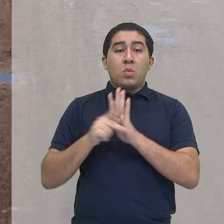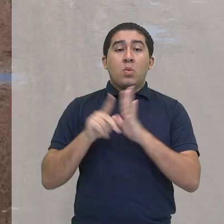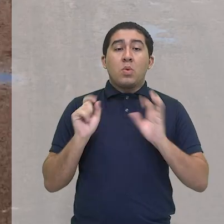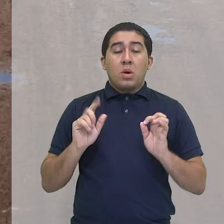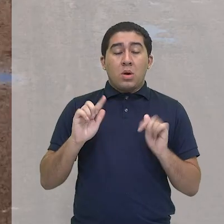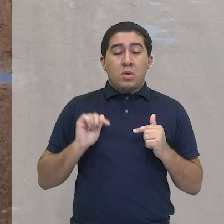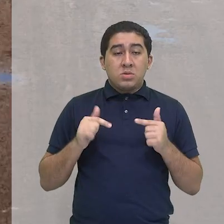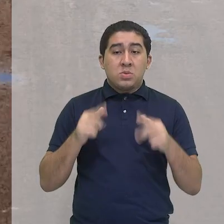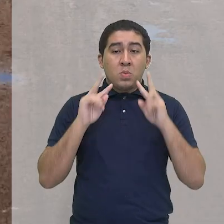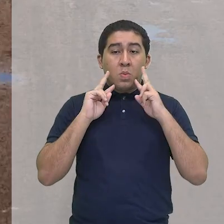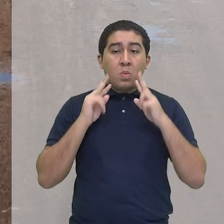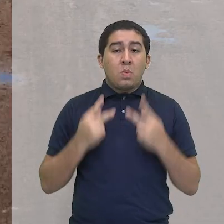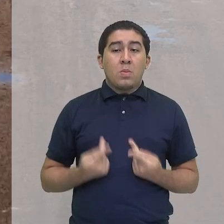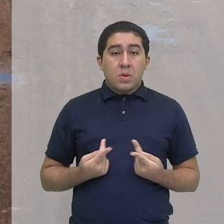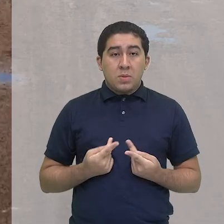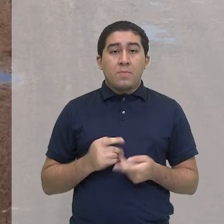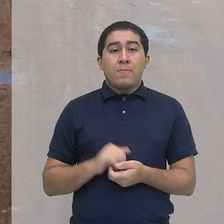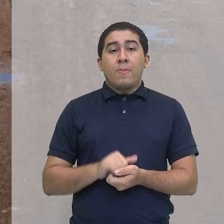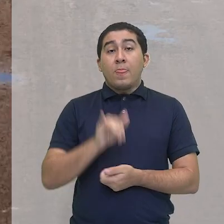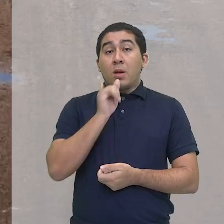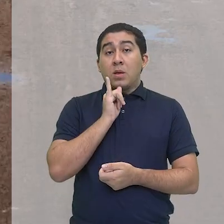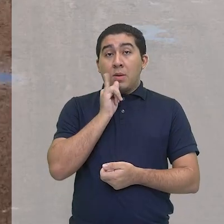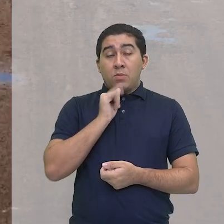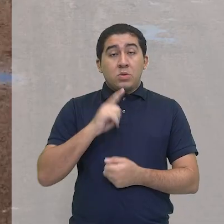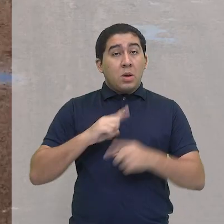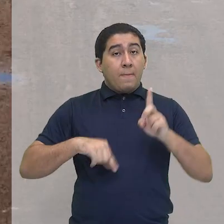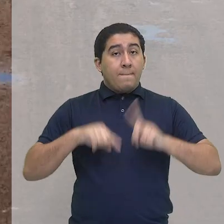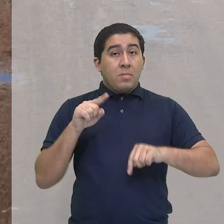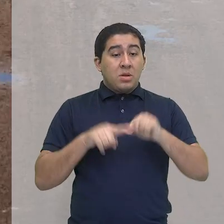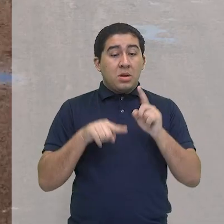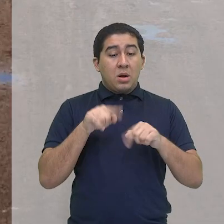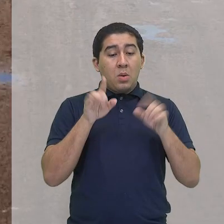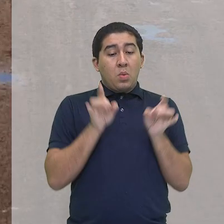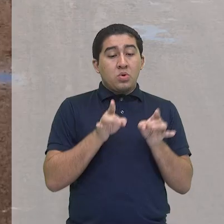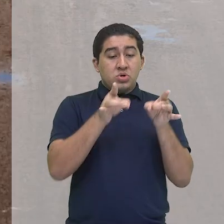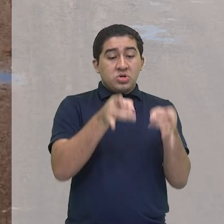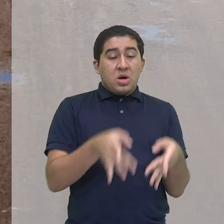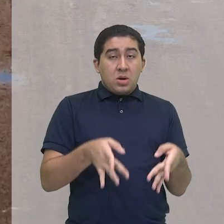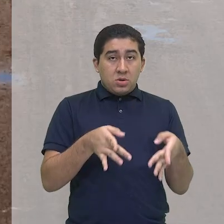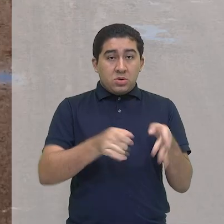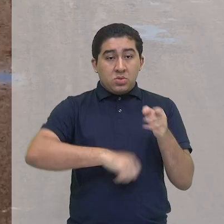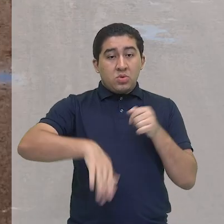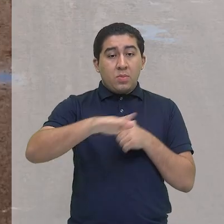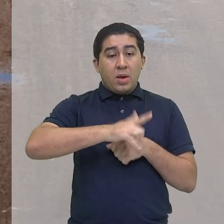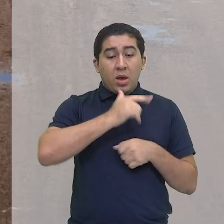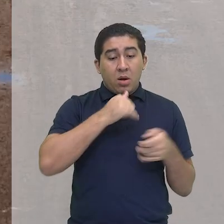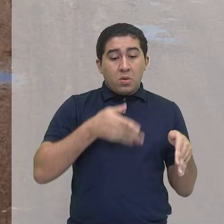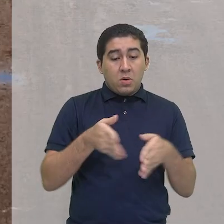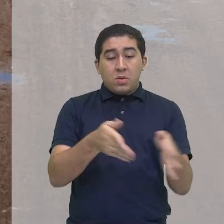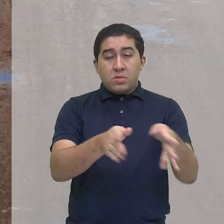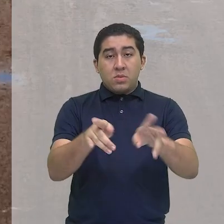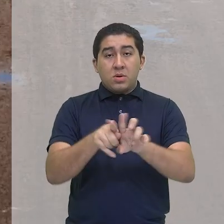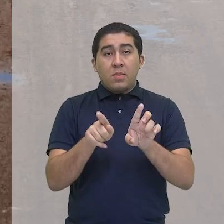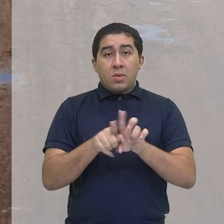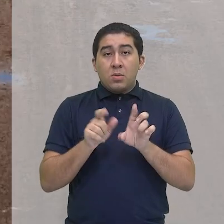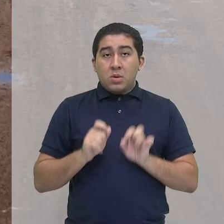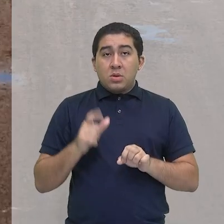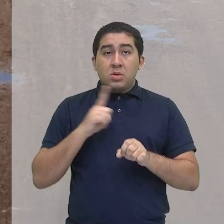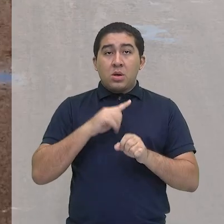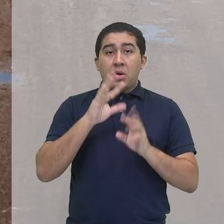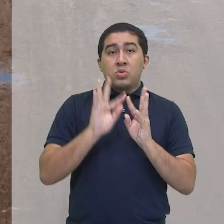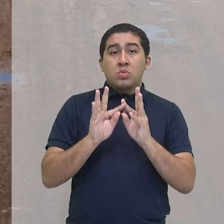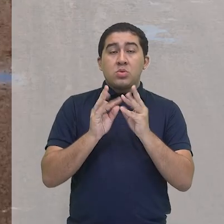ação humana, como o descarte irregular nos efluentes urbanos e o lançamento de substâncias